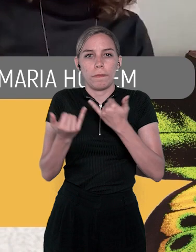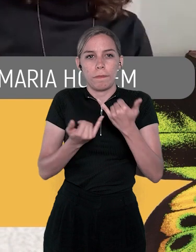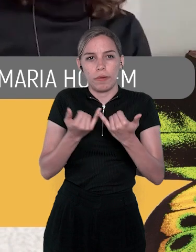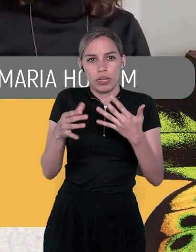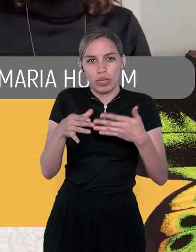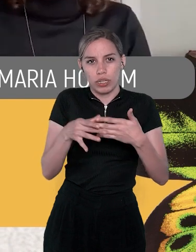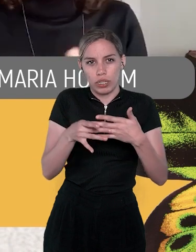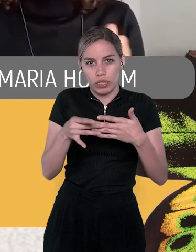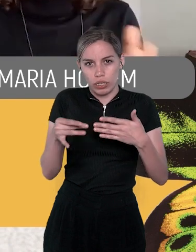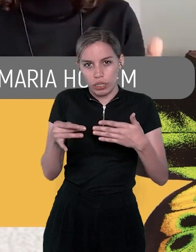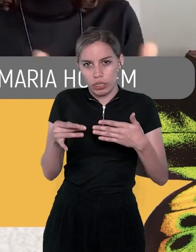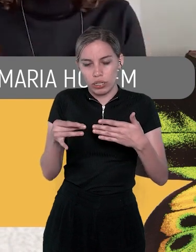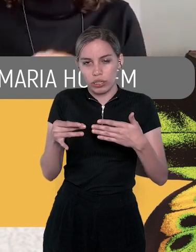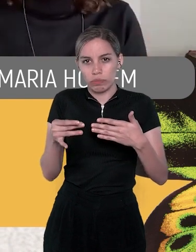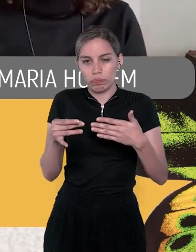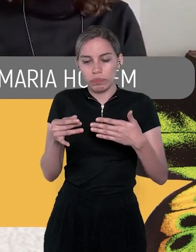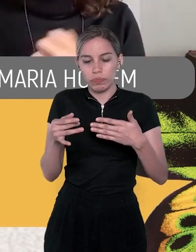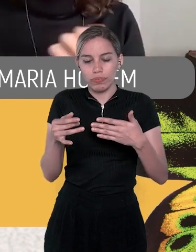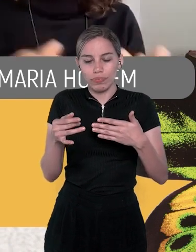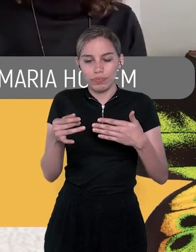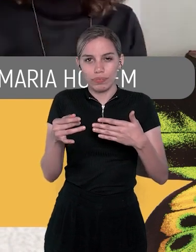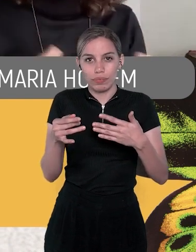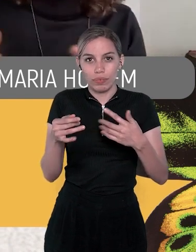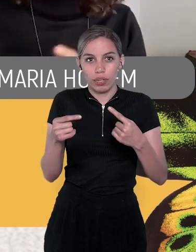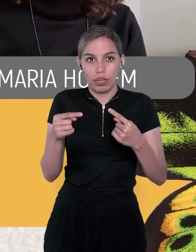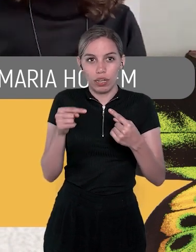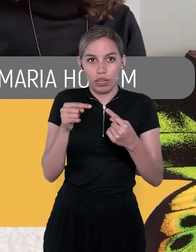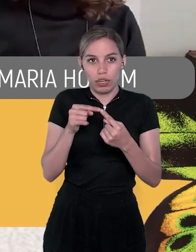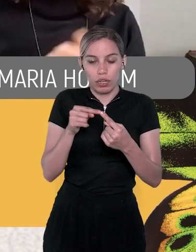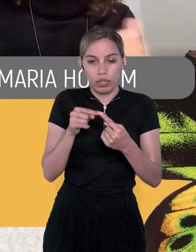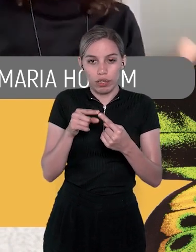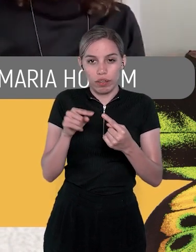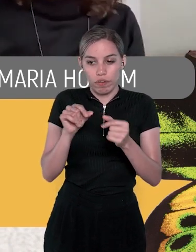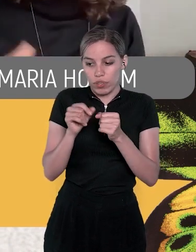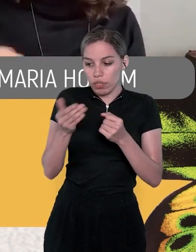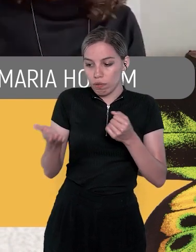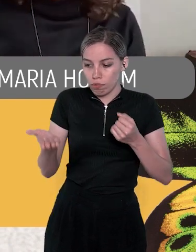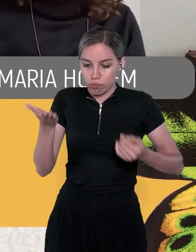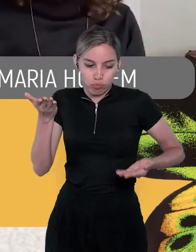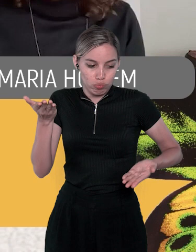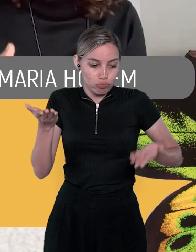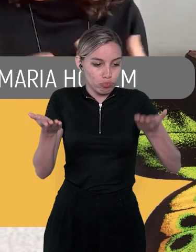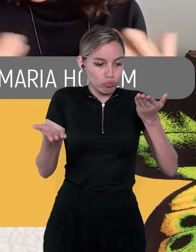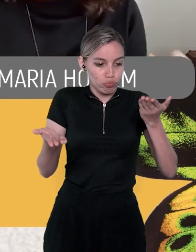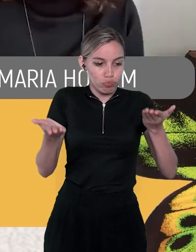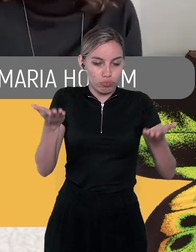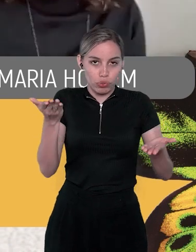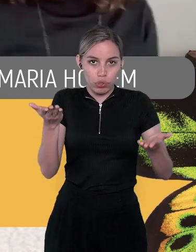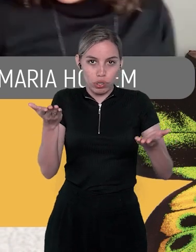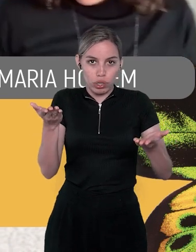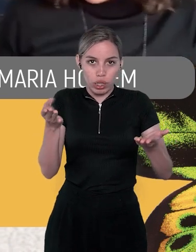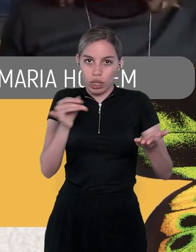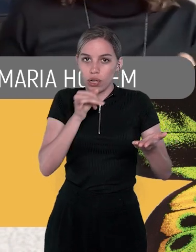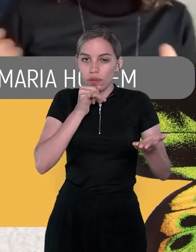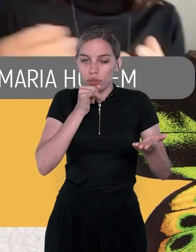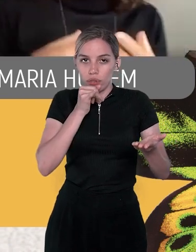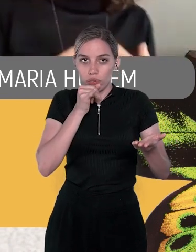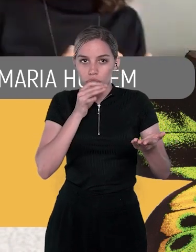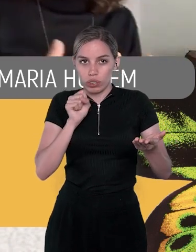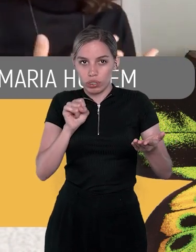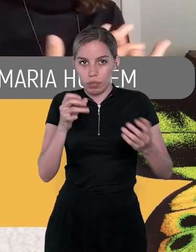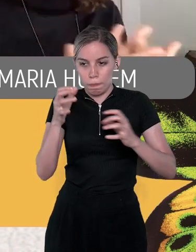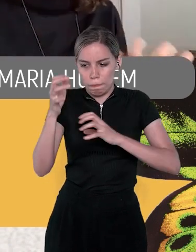luta das imagens e vai fazer uma gangorra em um poder, e seria o ideal dos mundos, em que a